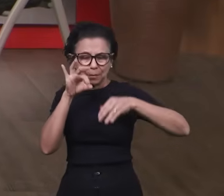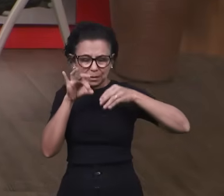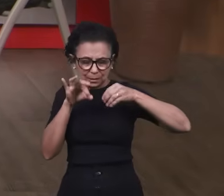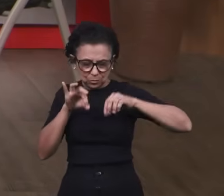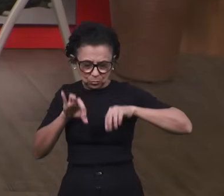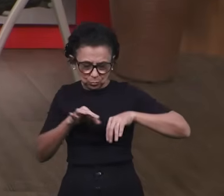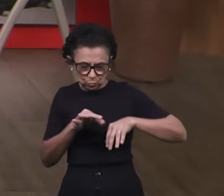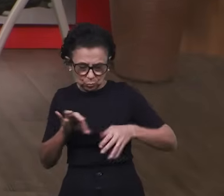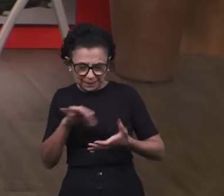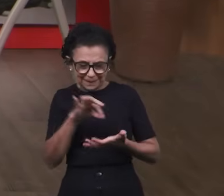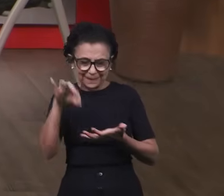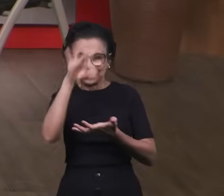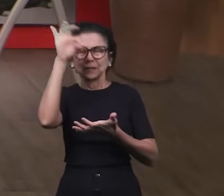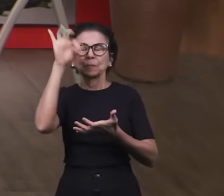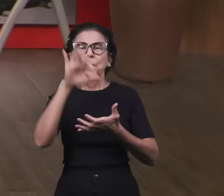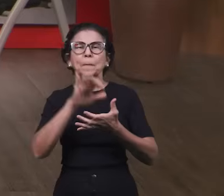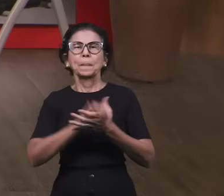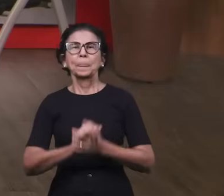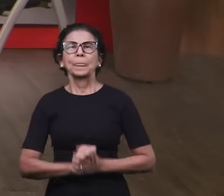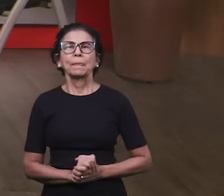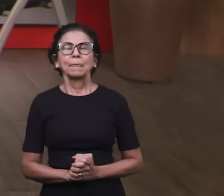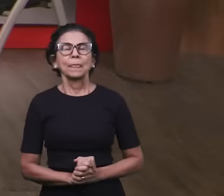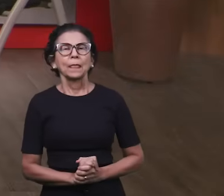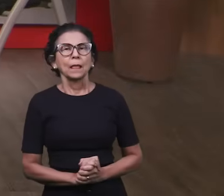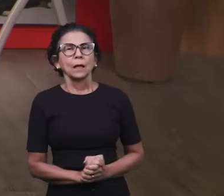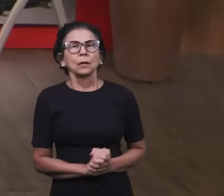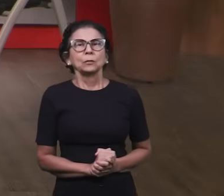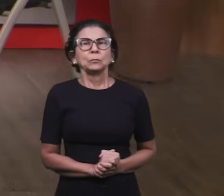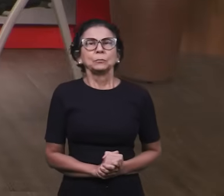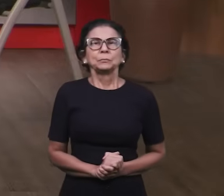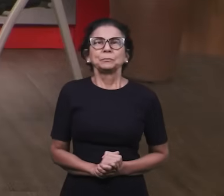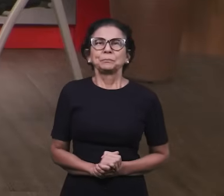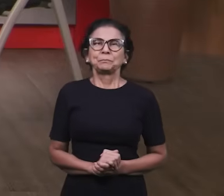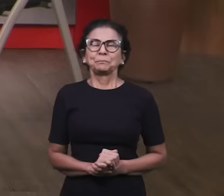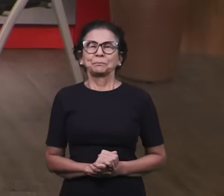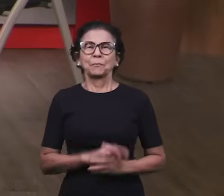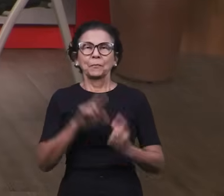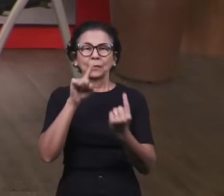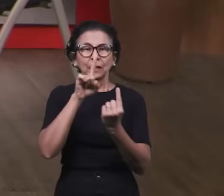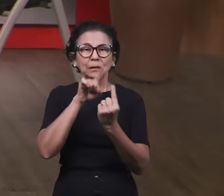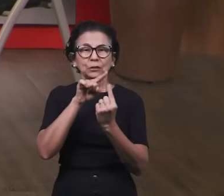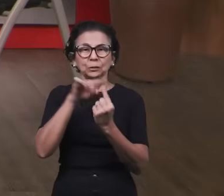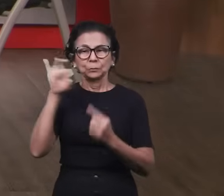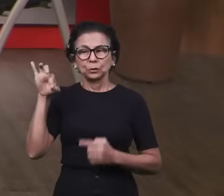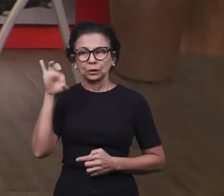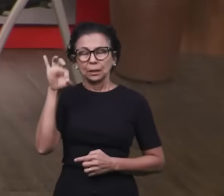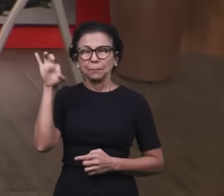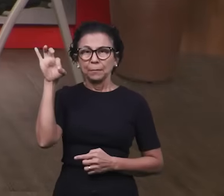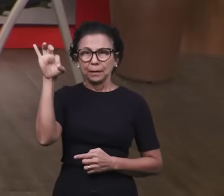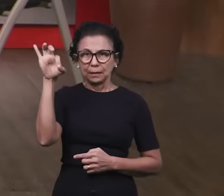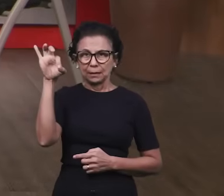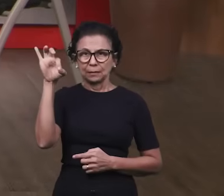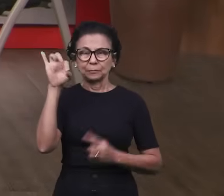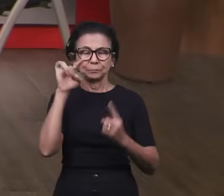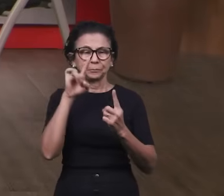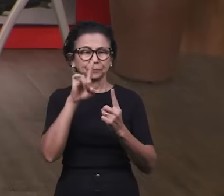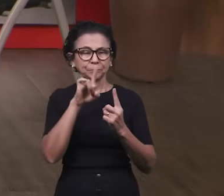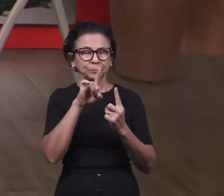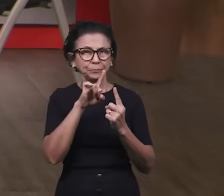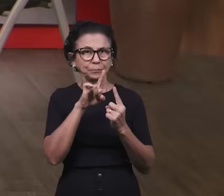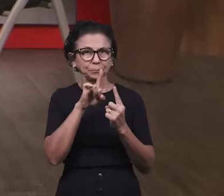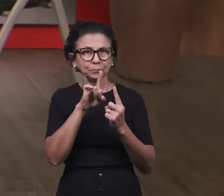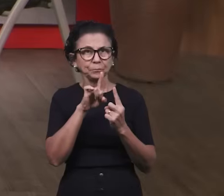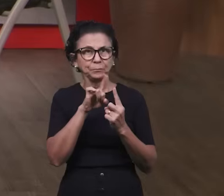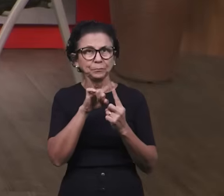é a que pega e começa a produzir a cera, né? Agora, nesse momento, ela começa a sentir algo dentro dela. Muda